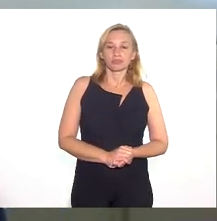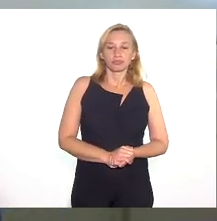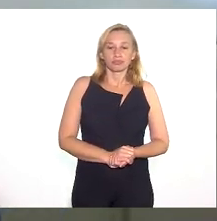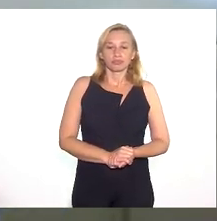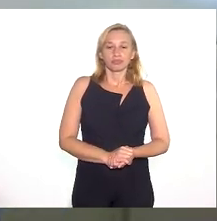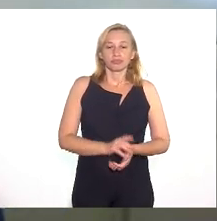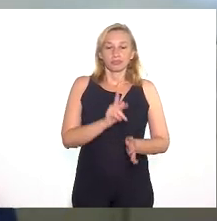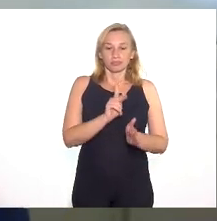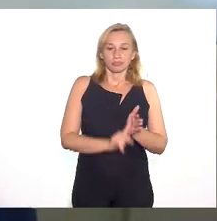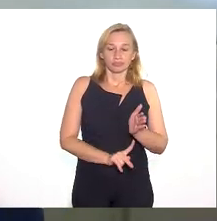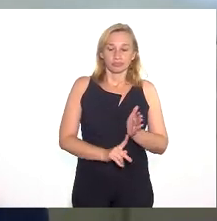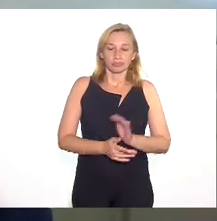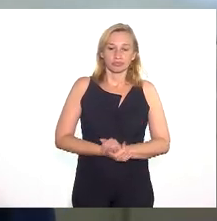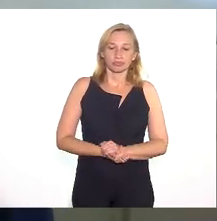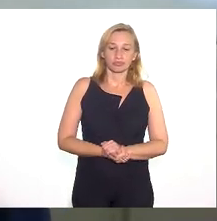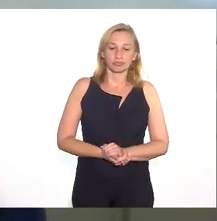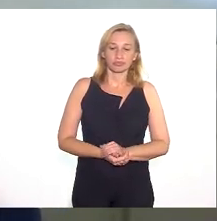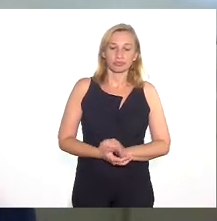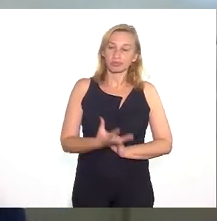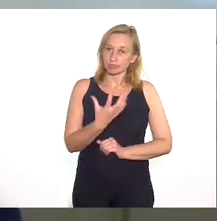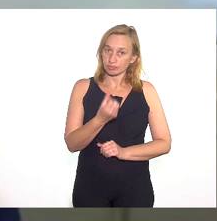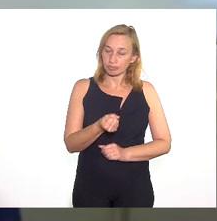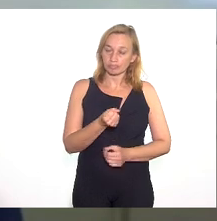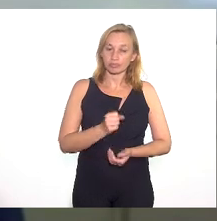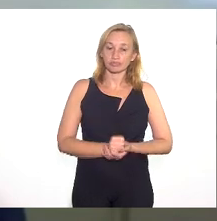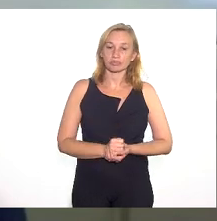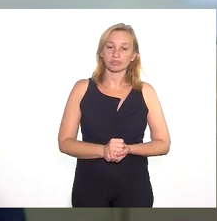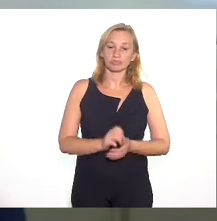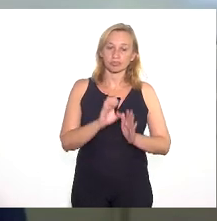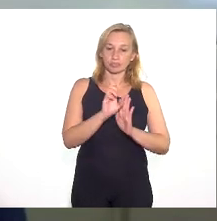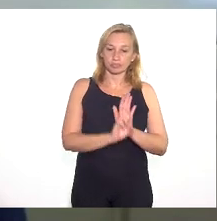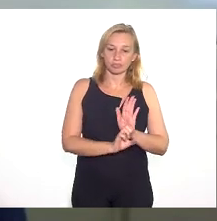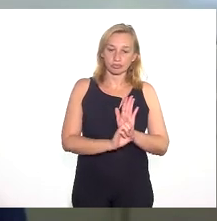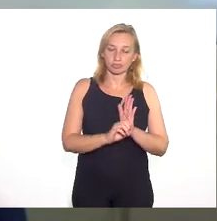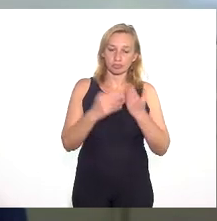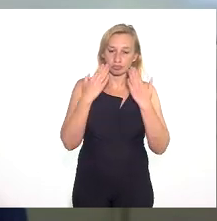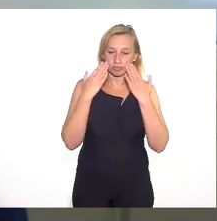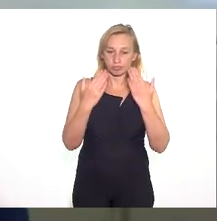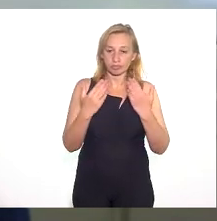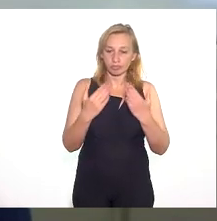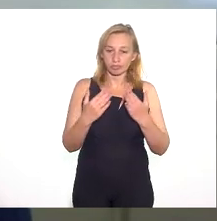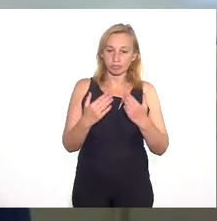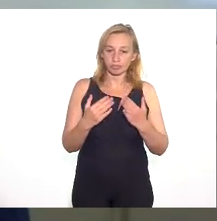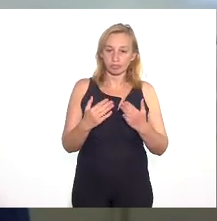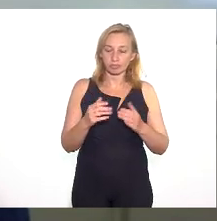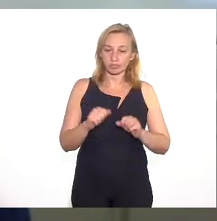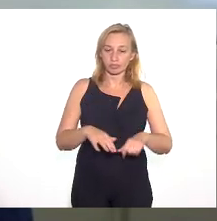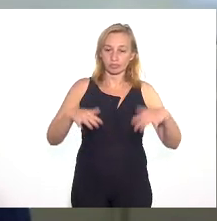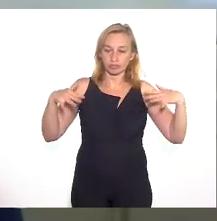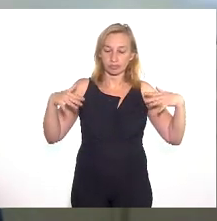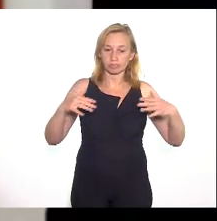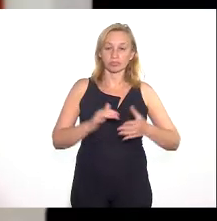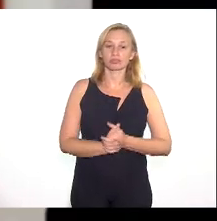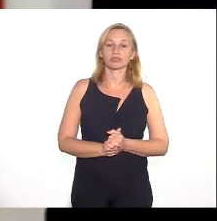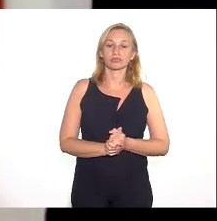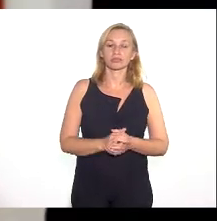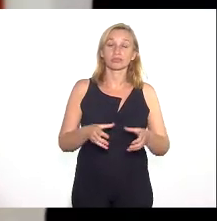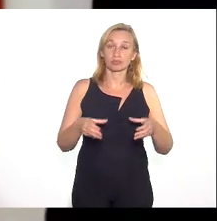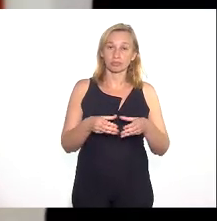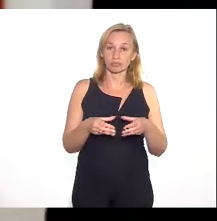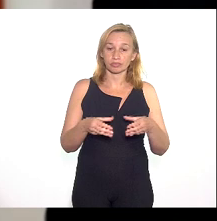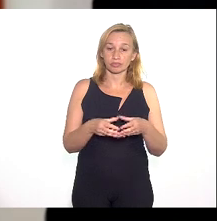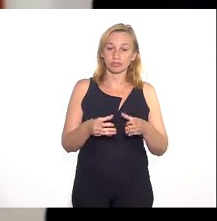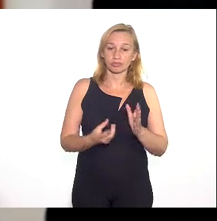do projeto, senhor presidente, é favorável, e as emendas estou apresentando como emendas de plenário. Pela Comissão